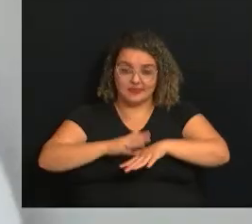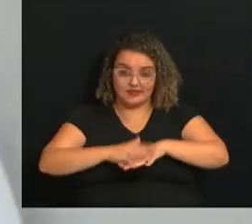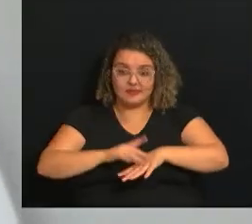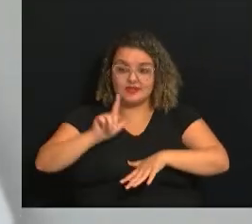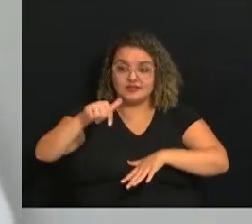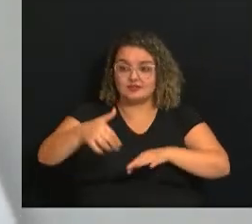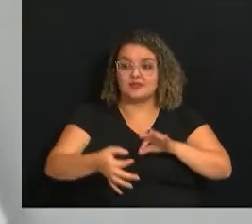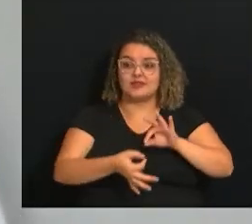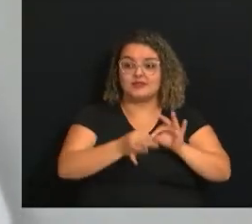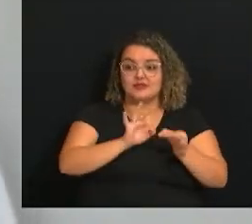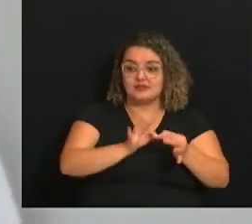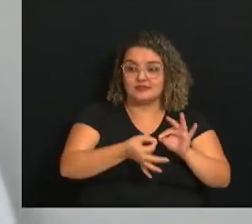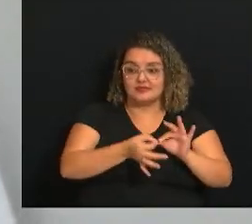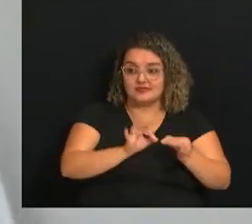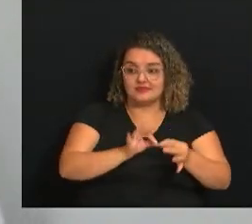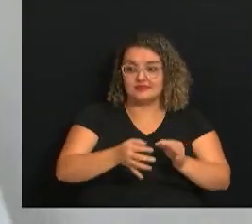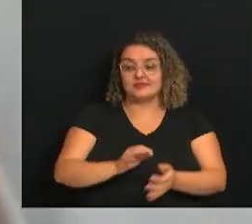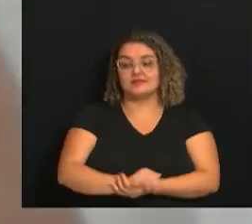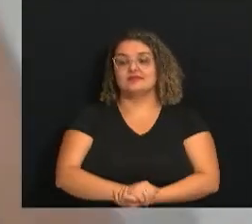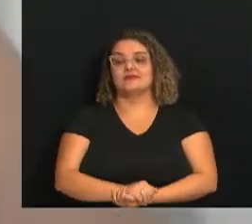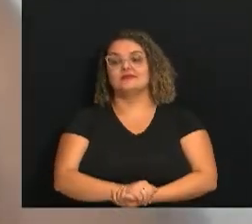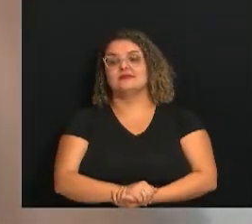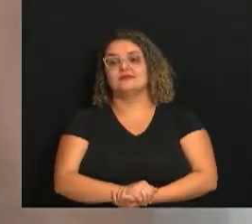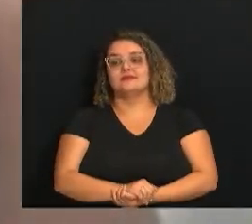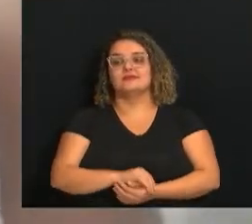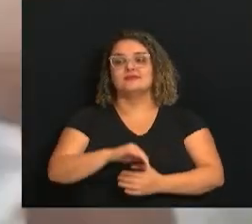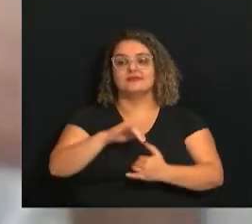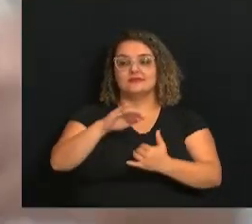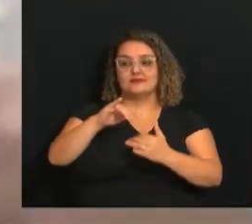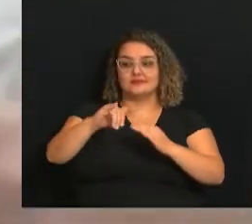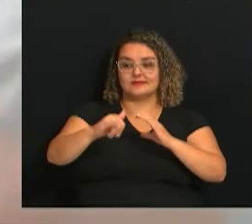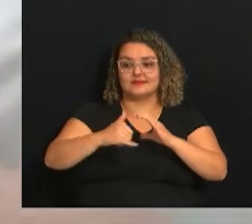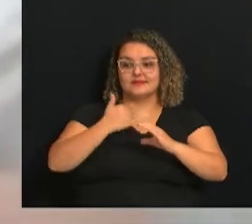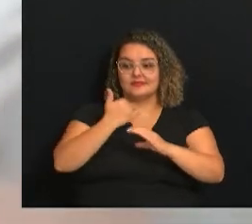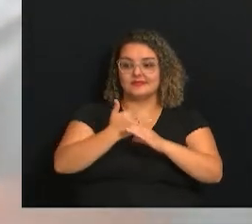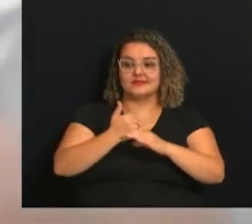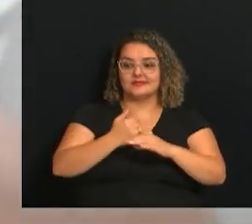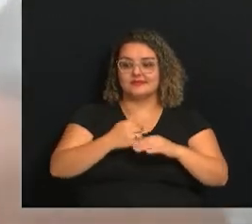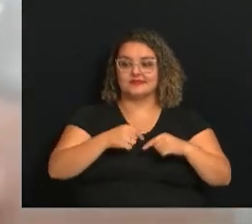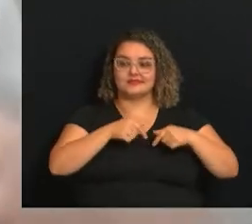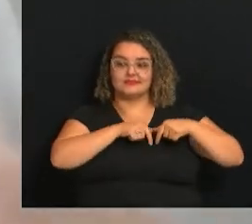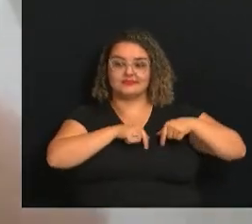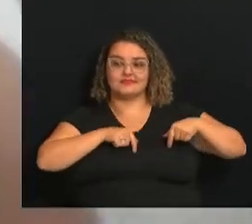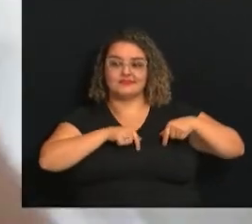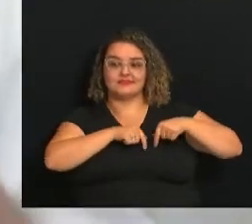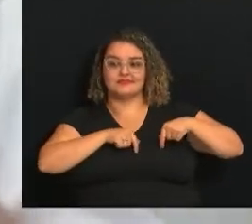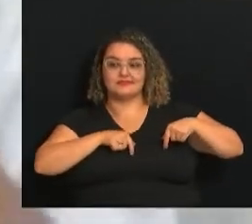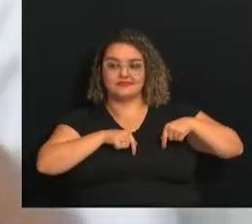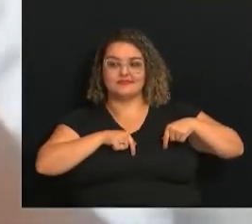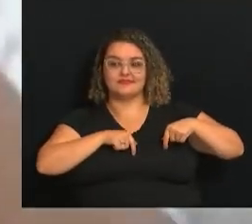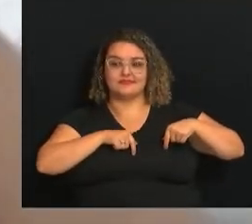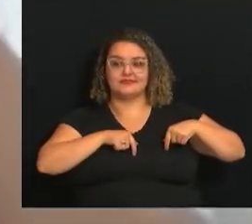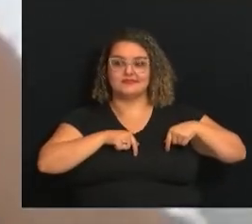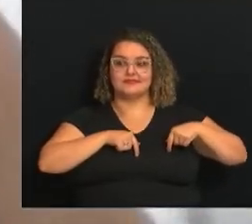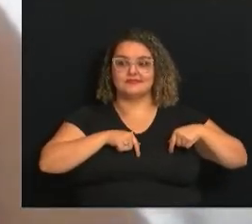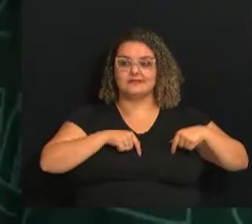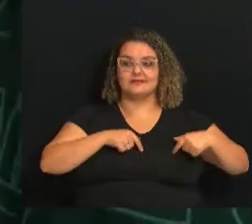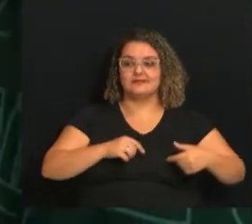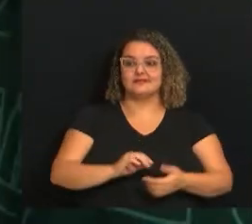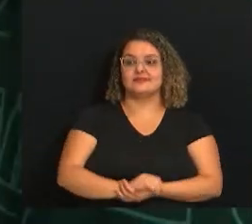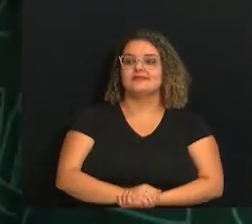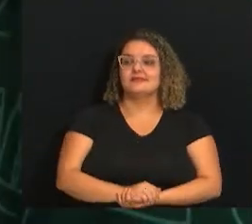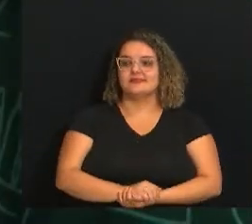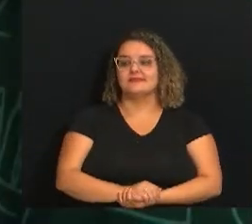tenho até um canal no YouTube que eu ensino matemática. Aqui, ó, tem a camisa aqui, gabaritando com cartempone, tem uns